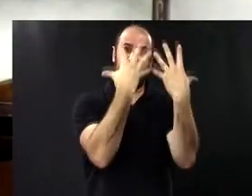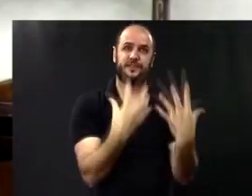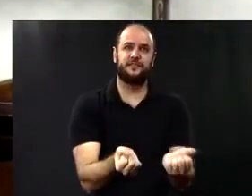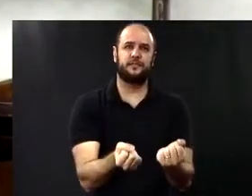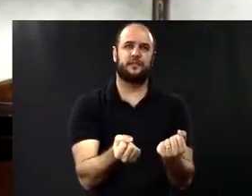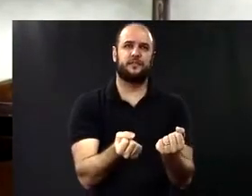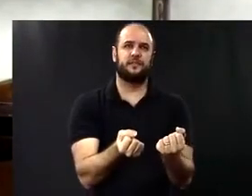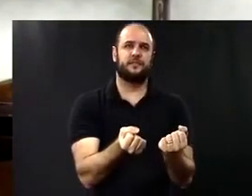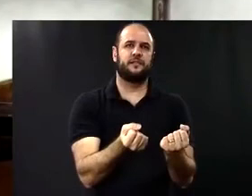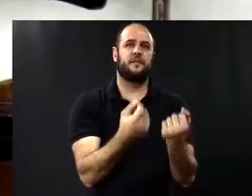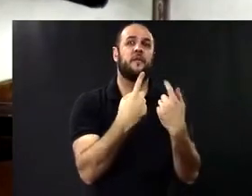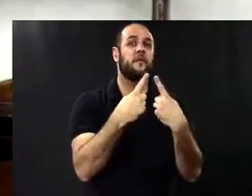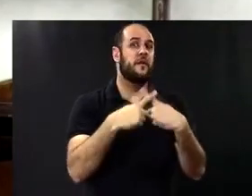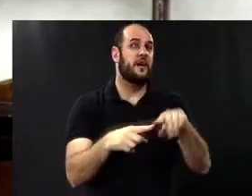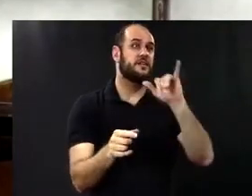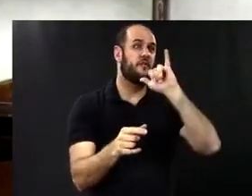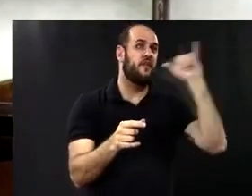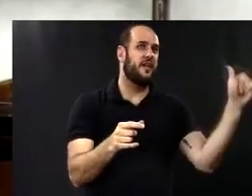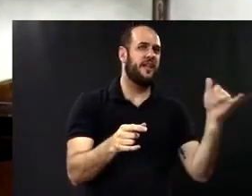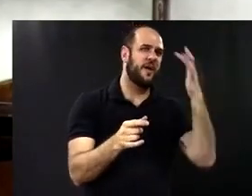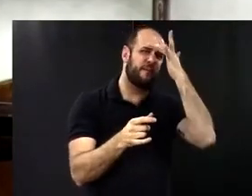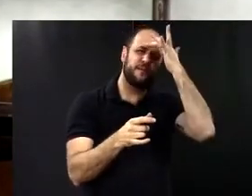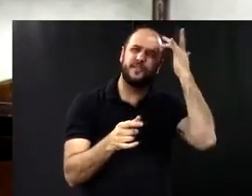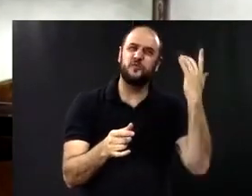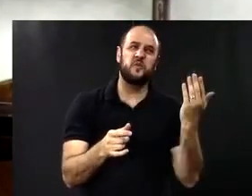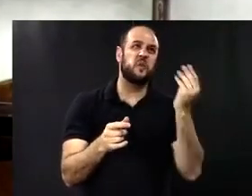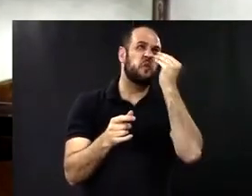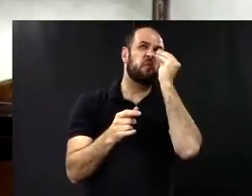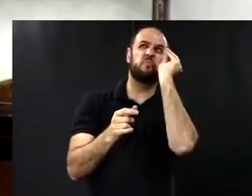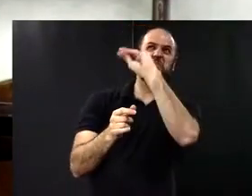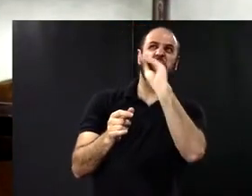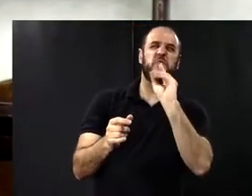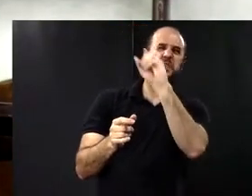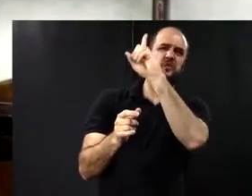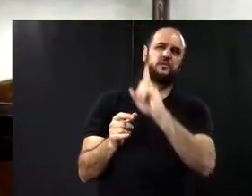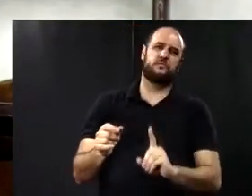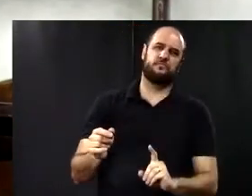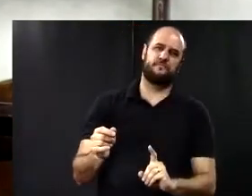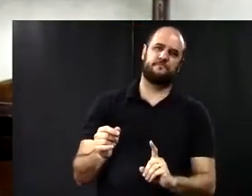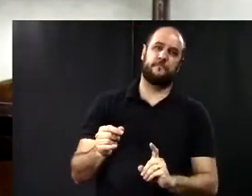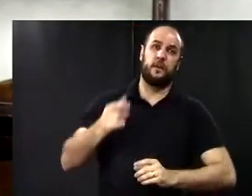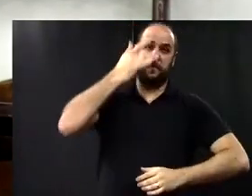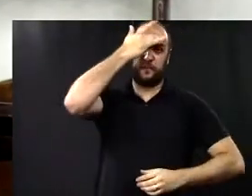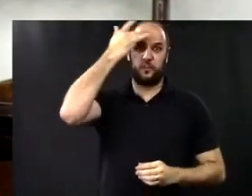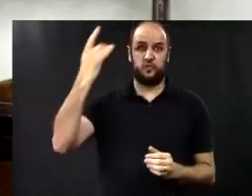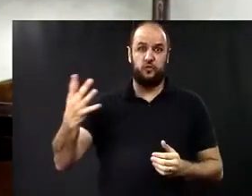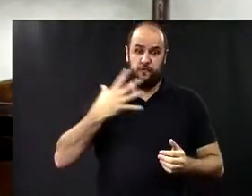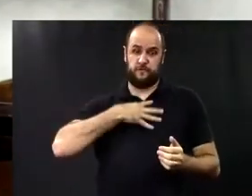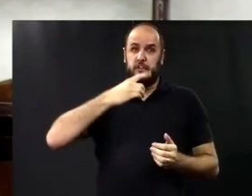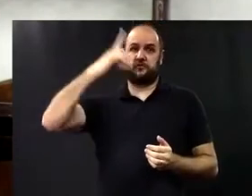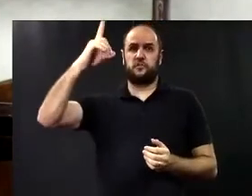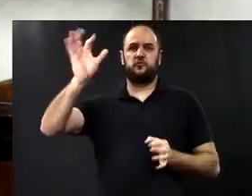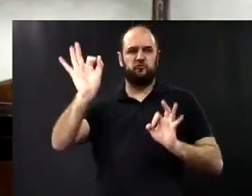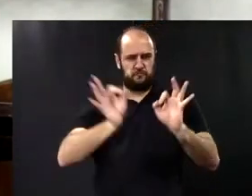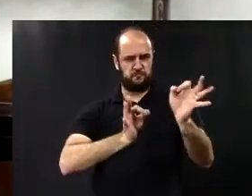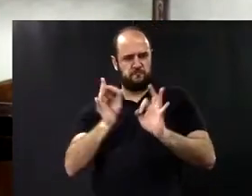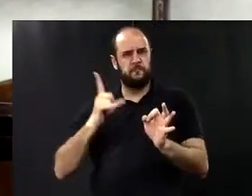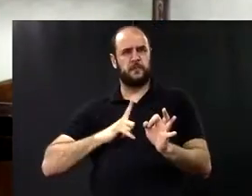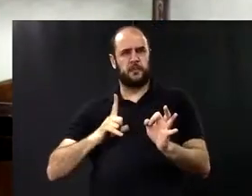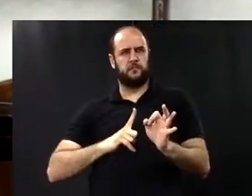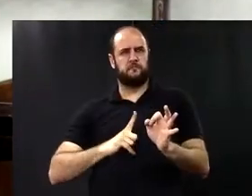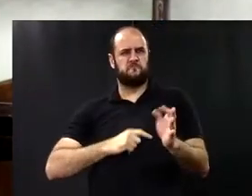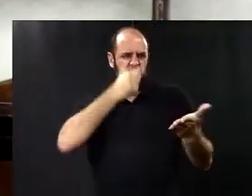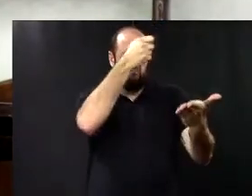ímpios, são aos ímpios. Ou seja, aquele que é filho de Deus, ele é disciplinado, não